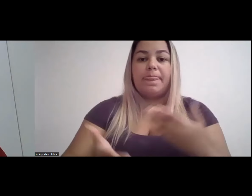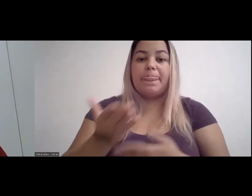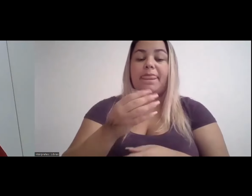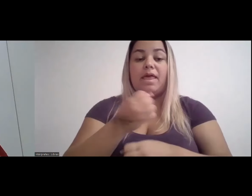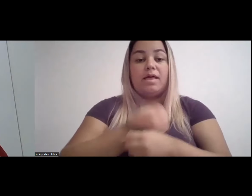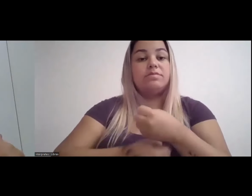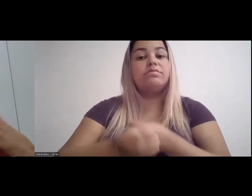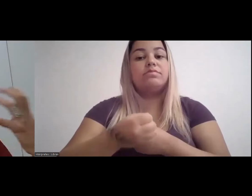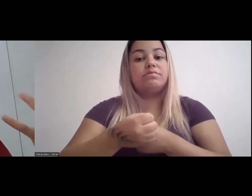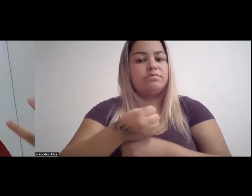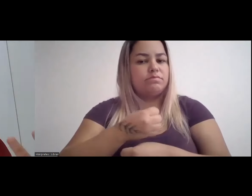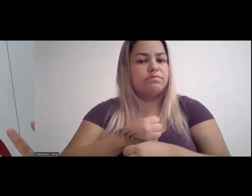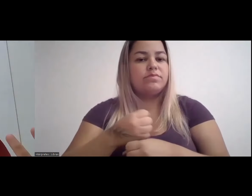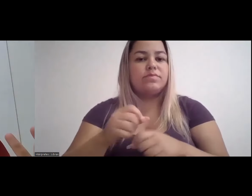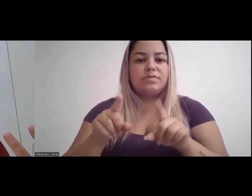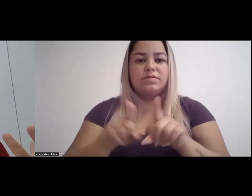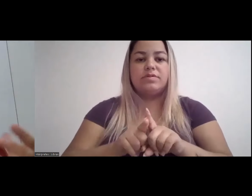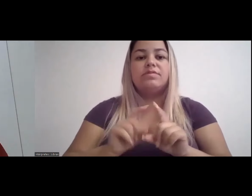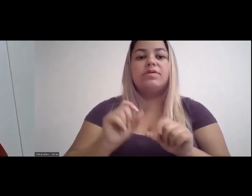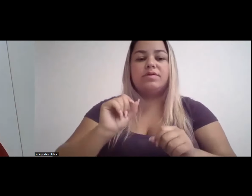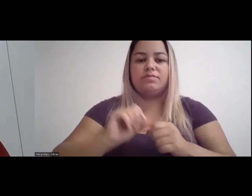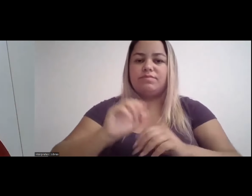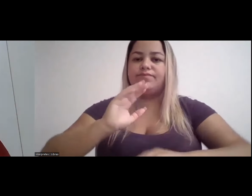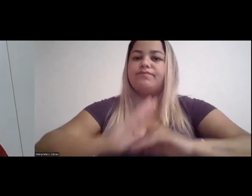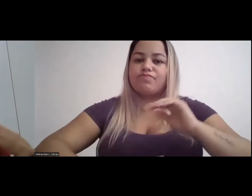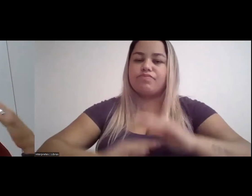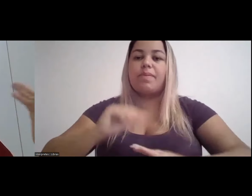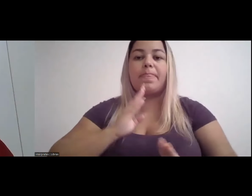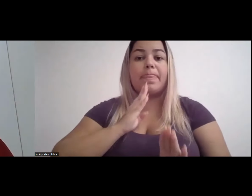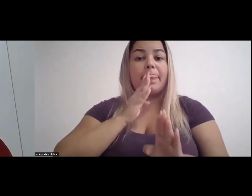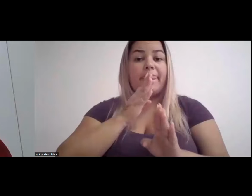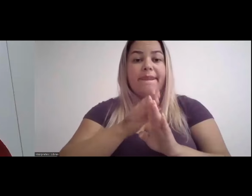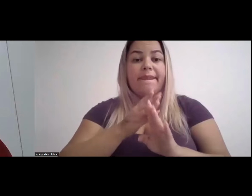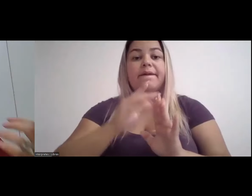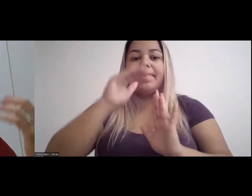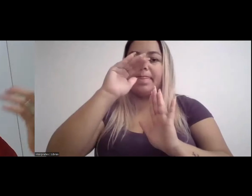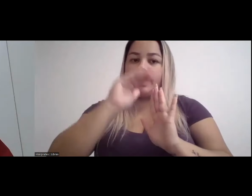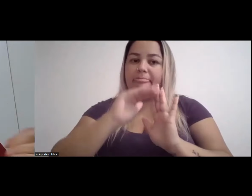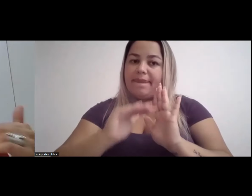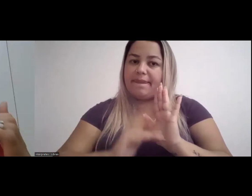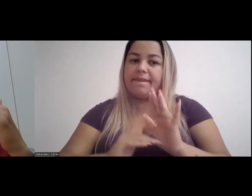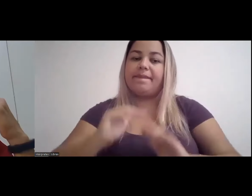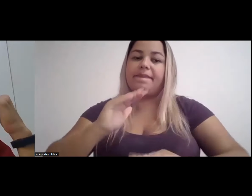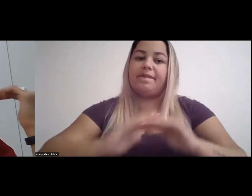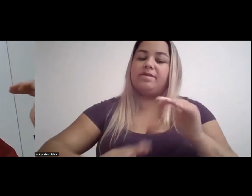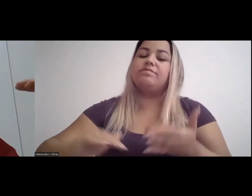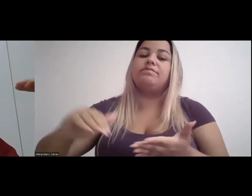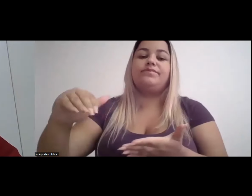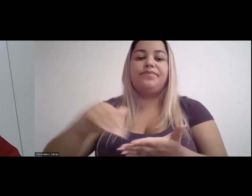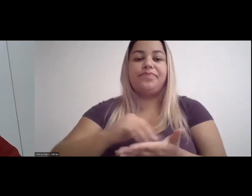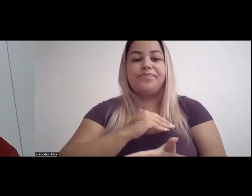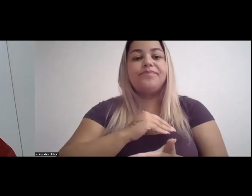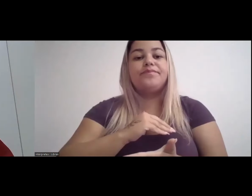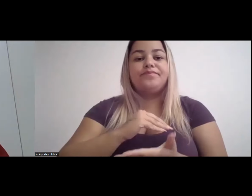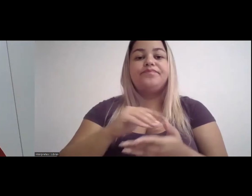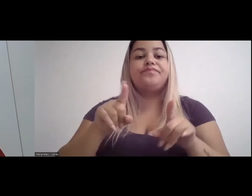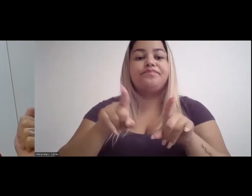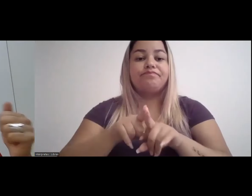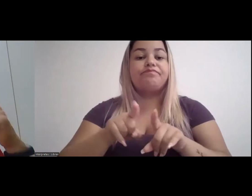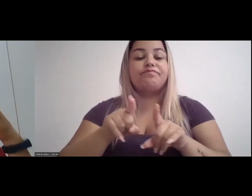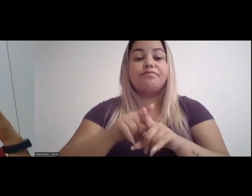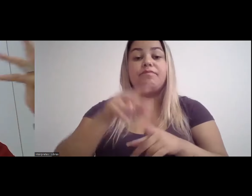vem promovendo uma série de ações voltadas para isso. Tem programas de formação de secretários e secretárias, de prefeitas